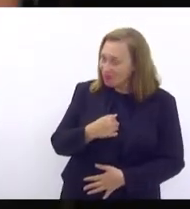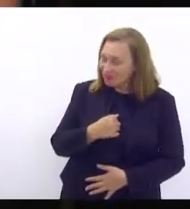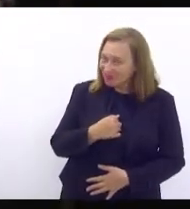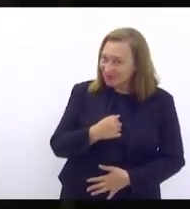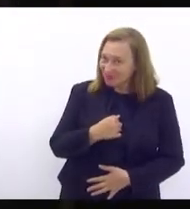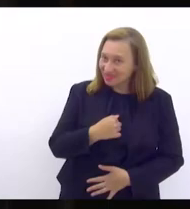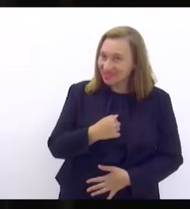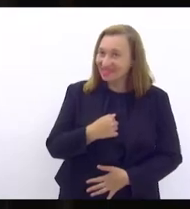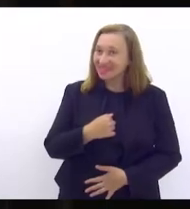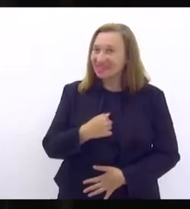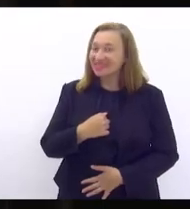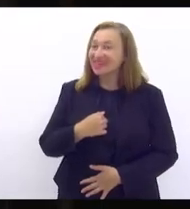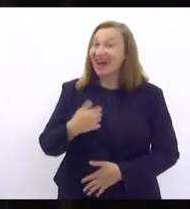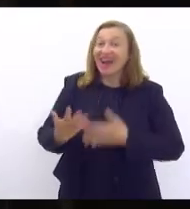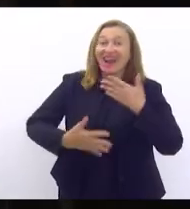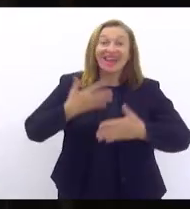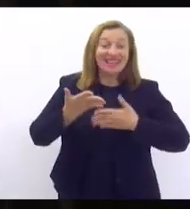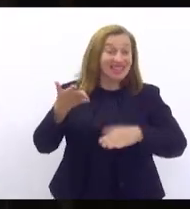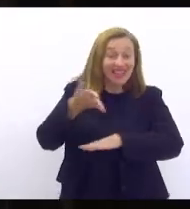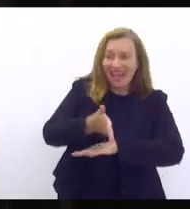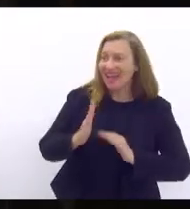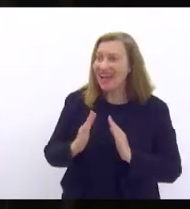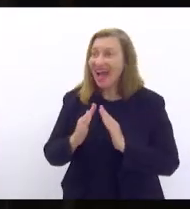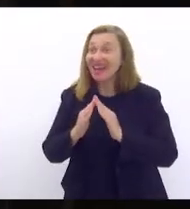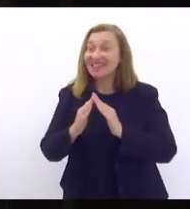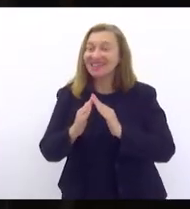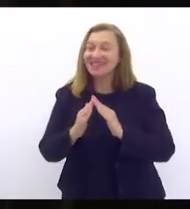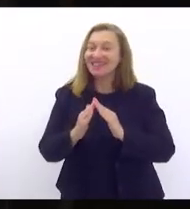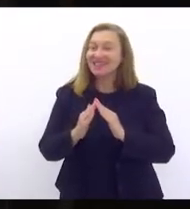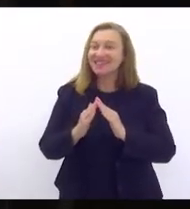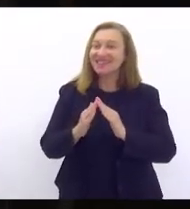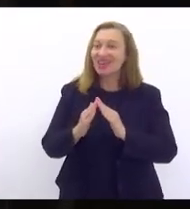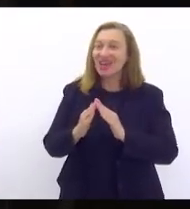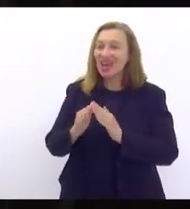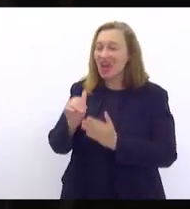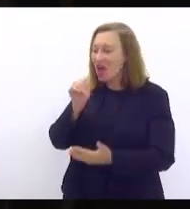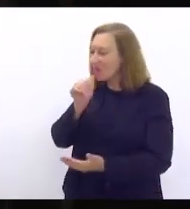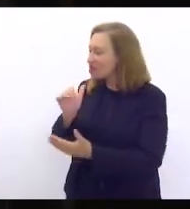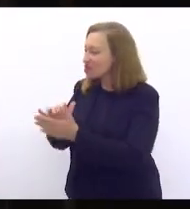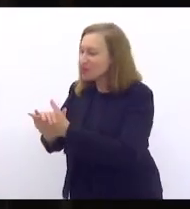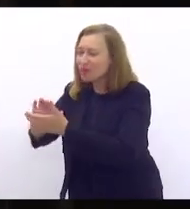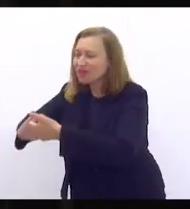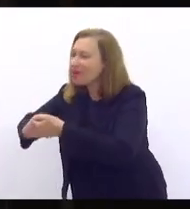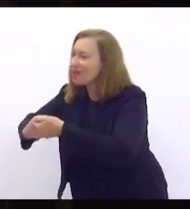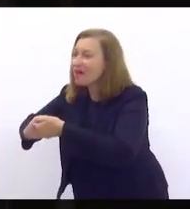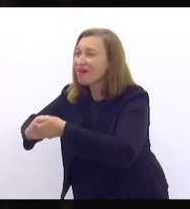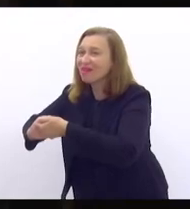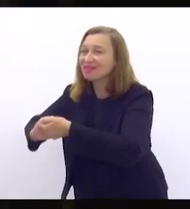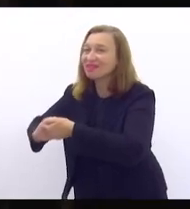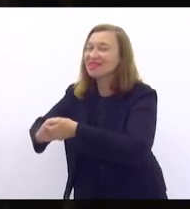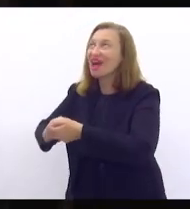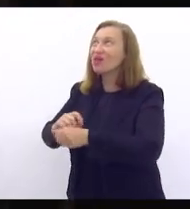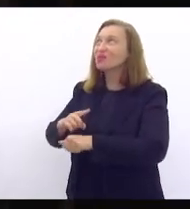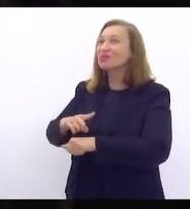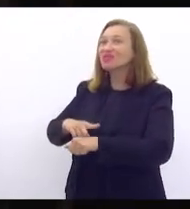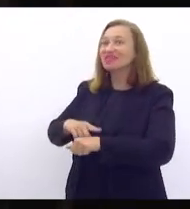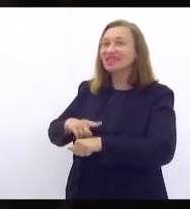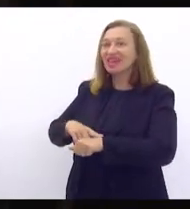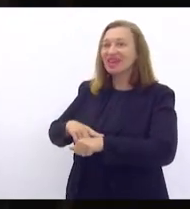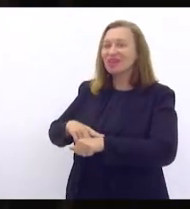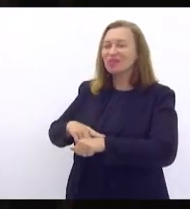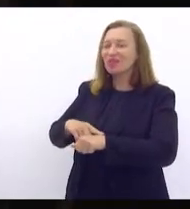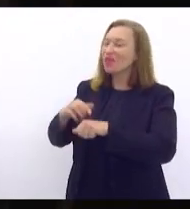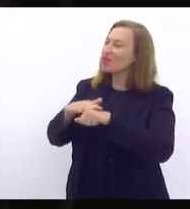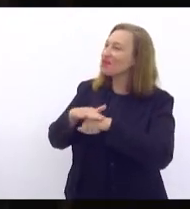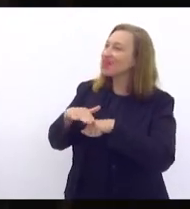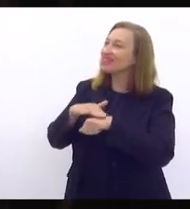a graça de chegar em casa, eu peguei a Goretinha pelas mãos. Foi o tempo em que eu fui